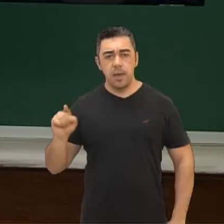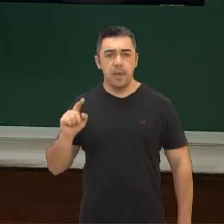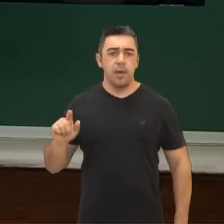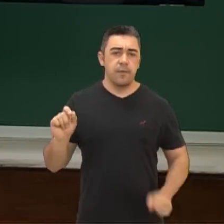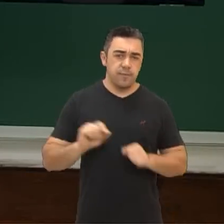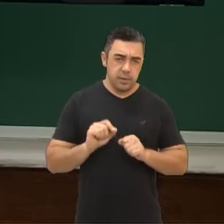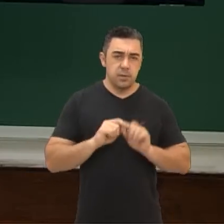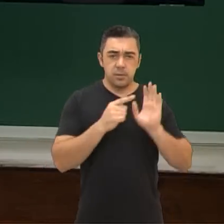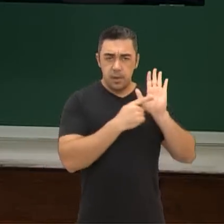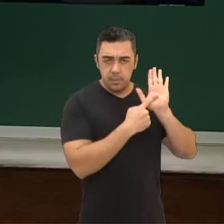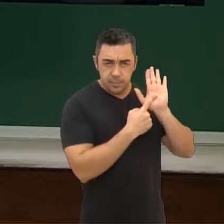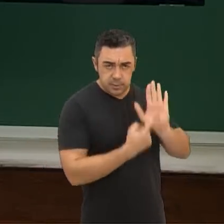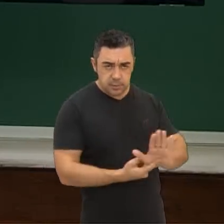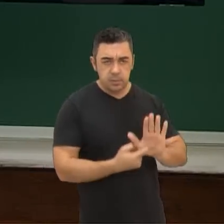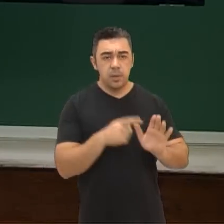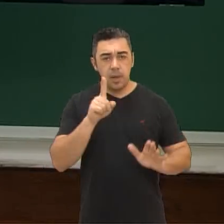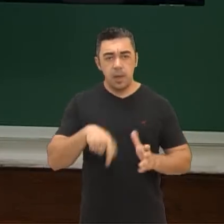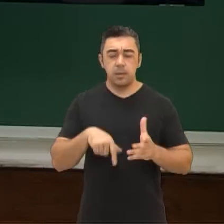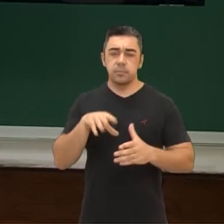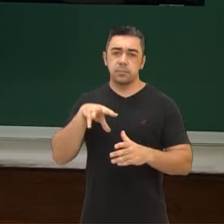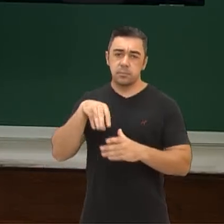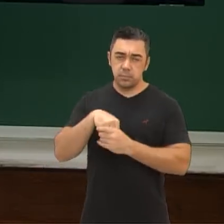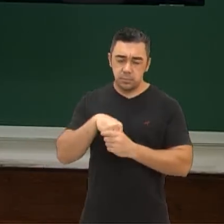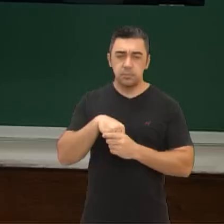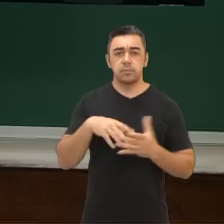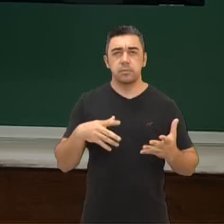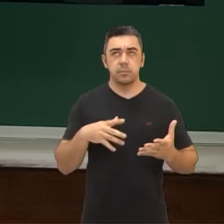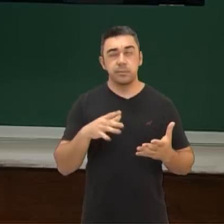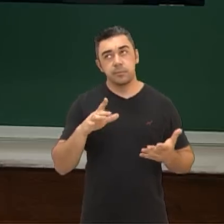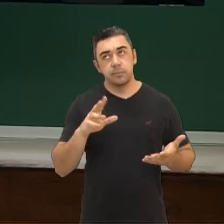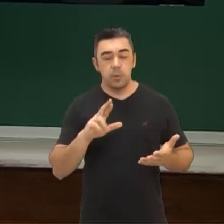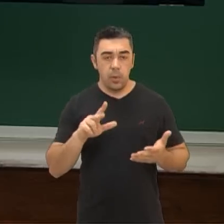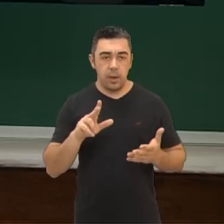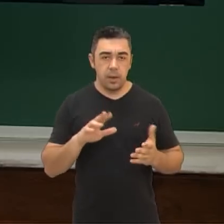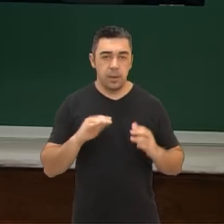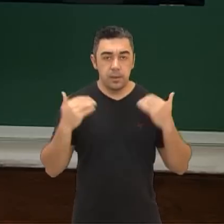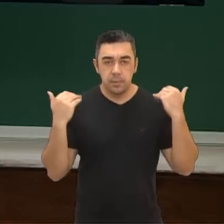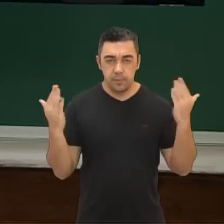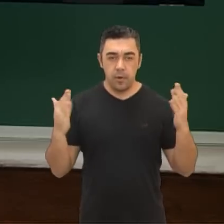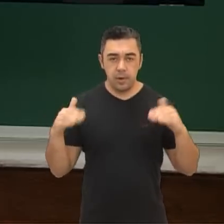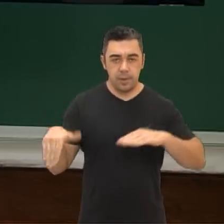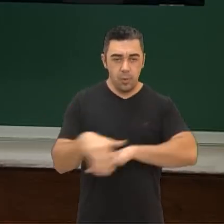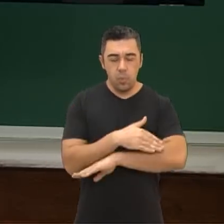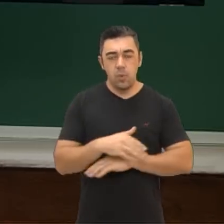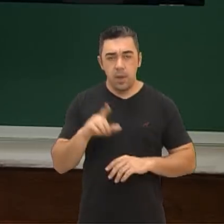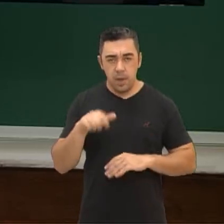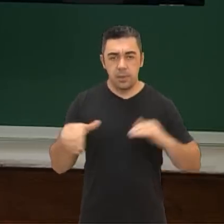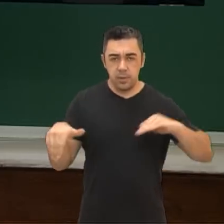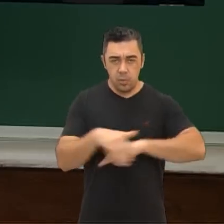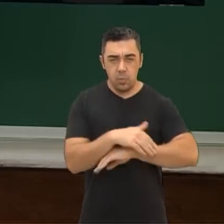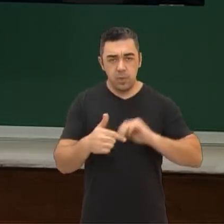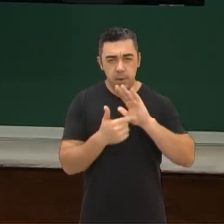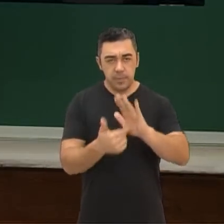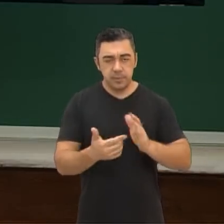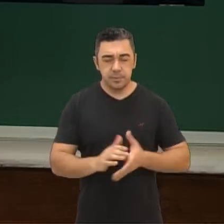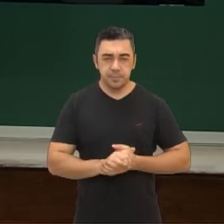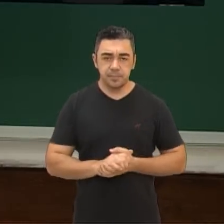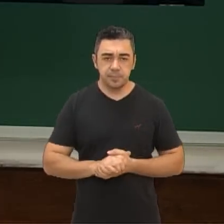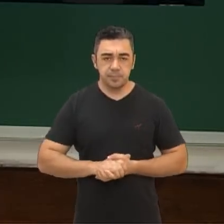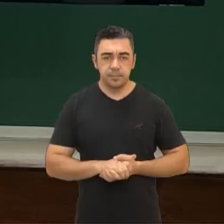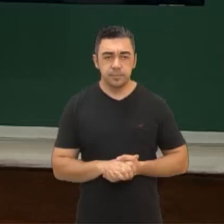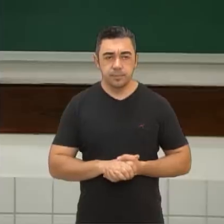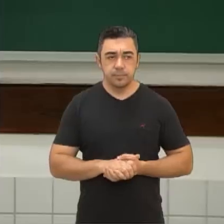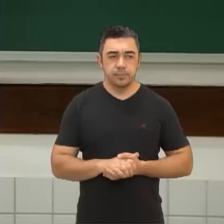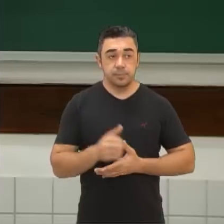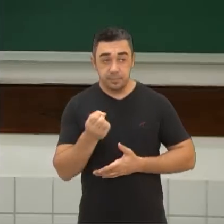mágicos, atores, ventrílocos e gente de circo, né? Os ventrílocos são aqueles bonequinhos, fantochinhos, né?